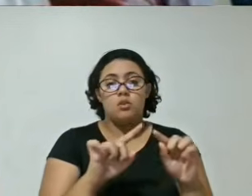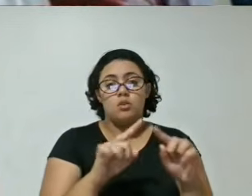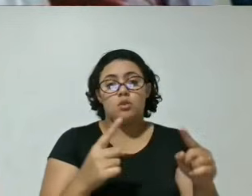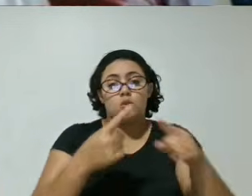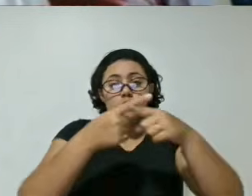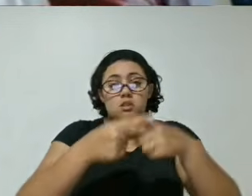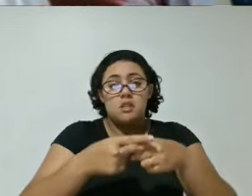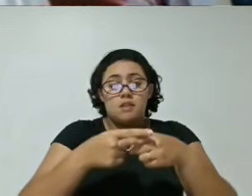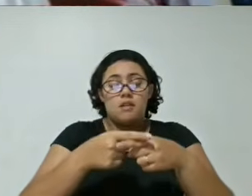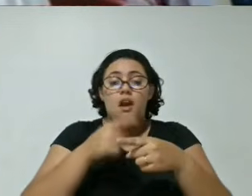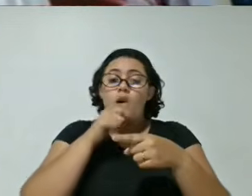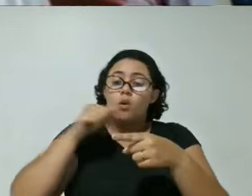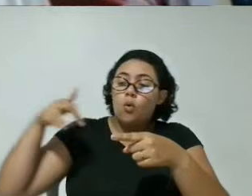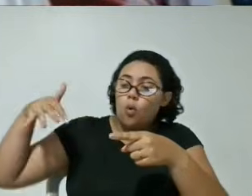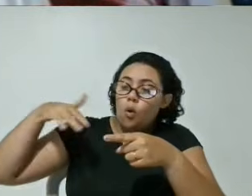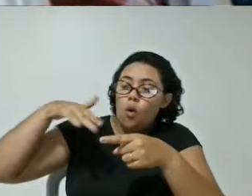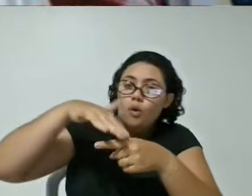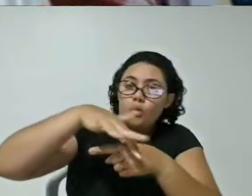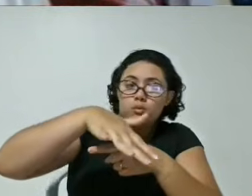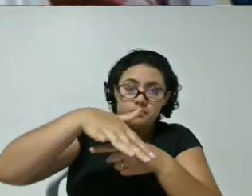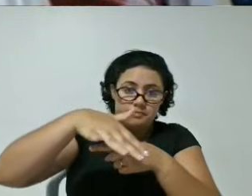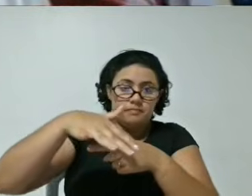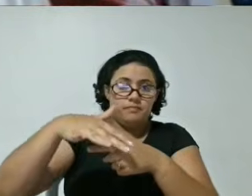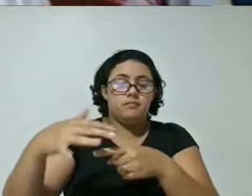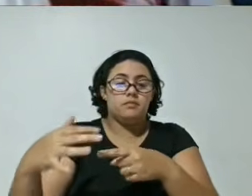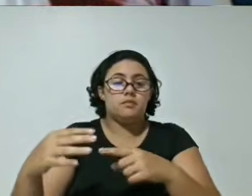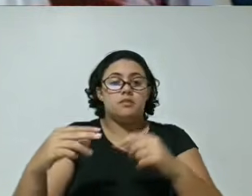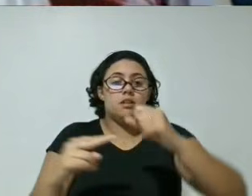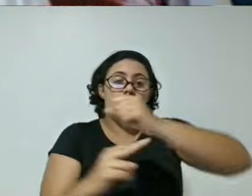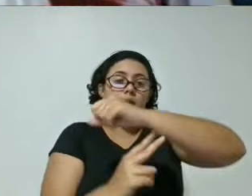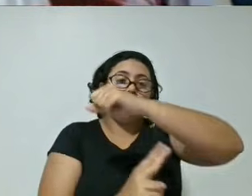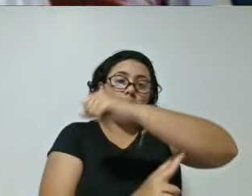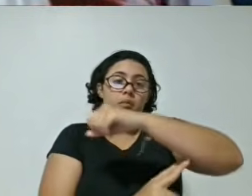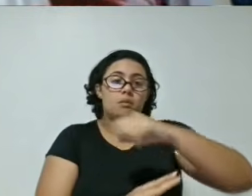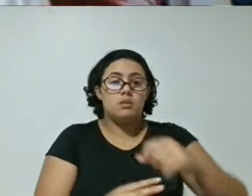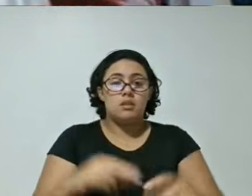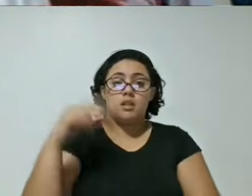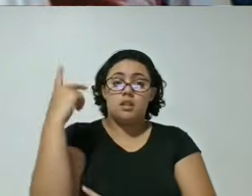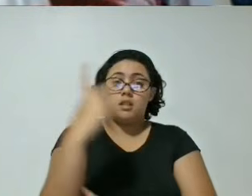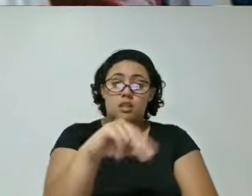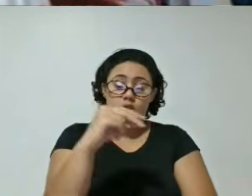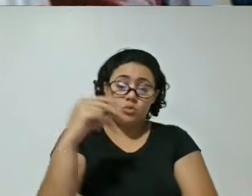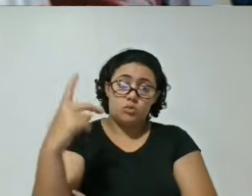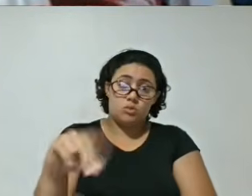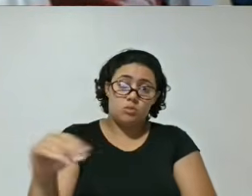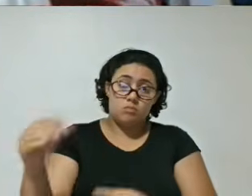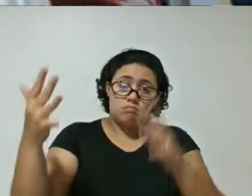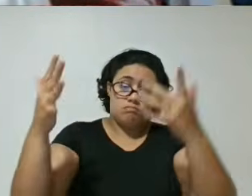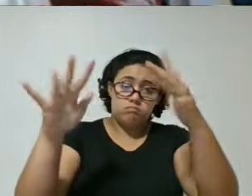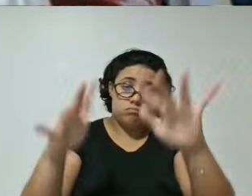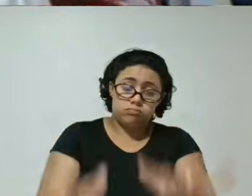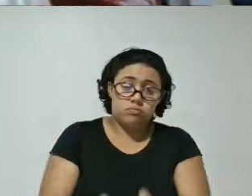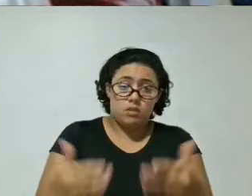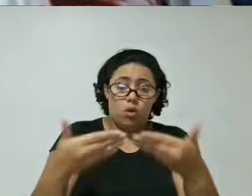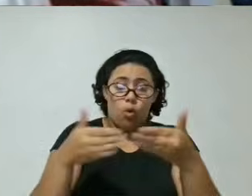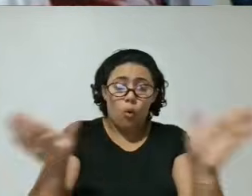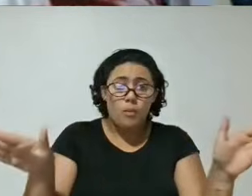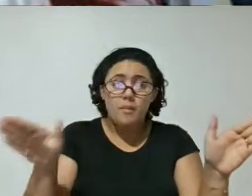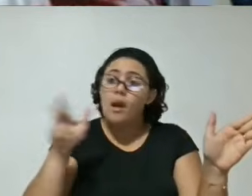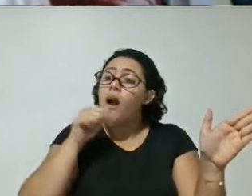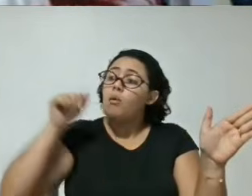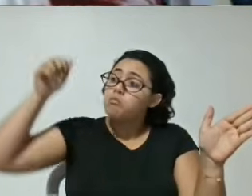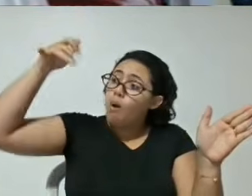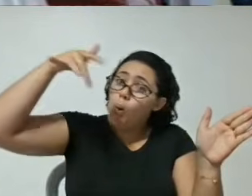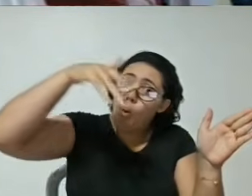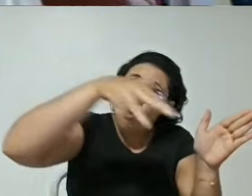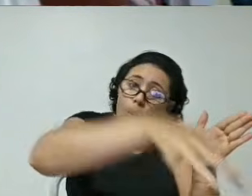sabia que essa ponte é lenda. Essa ponte foi destruída em 1954 com o rompimento da barragem da Pampulha, né? Que é um caso icônico do Horizonte,